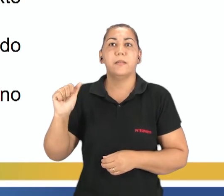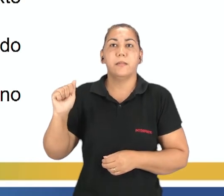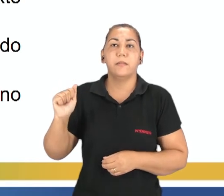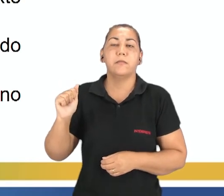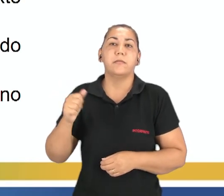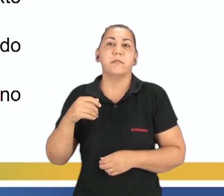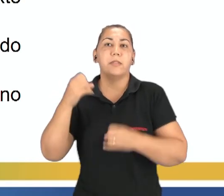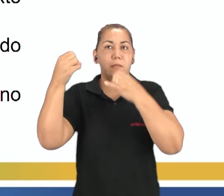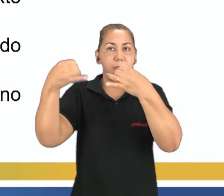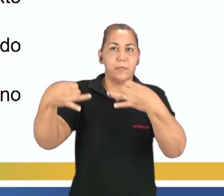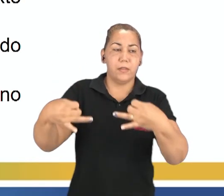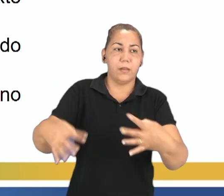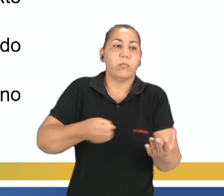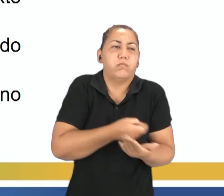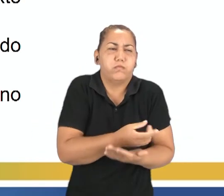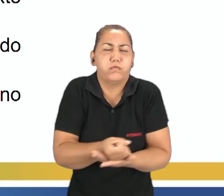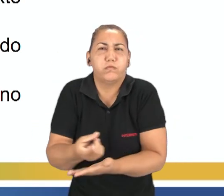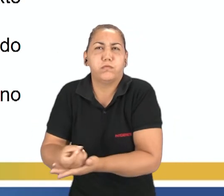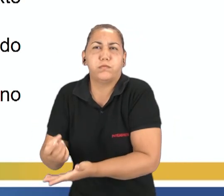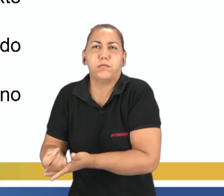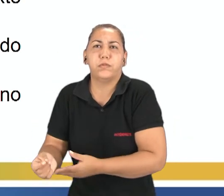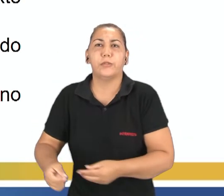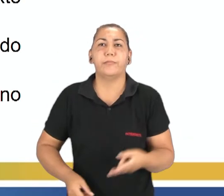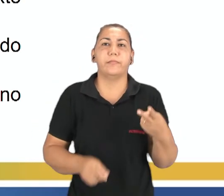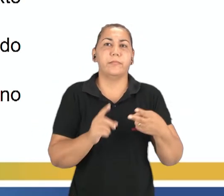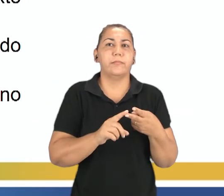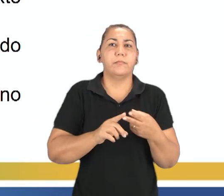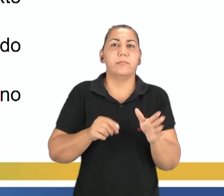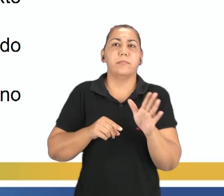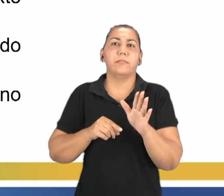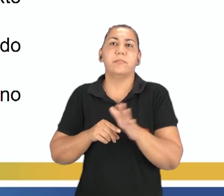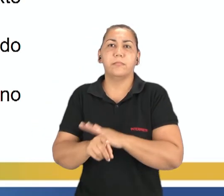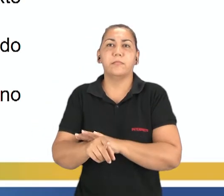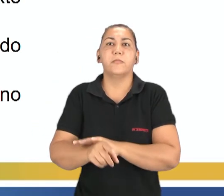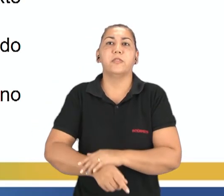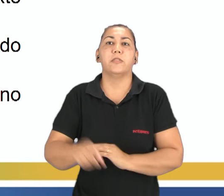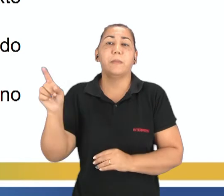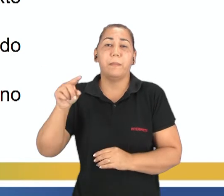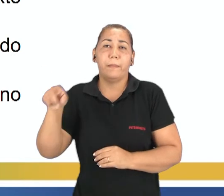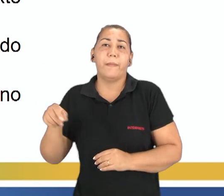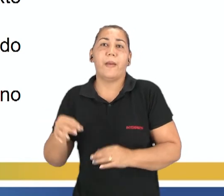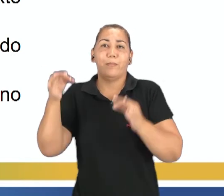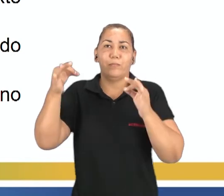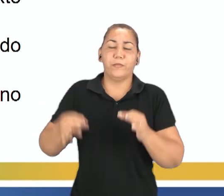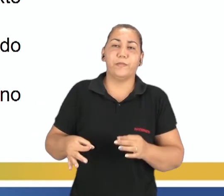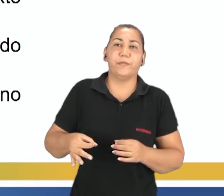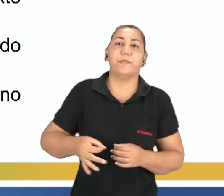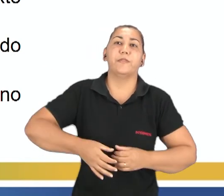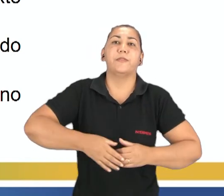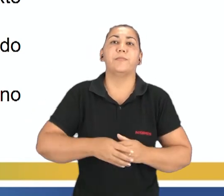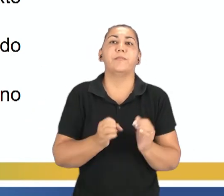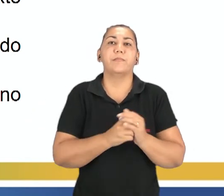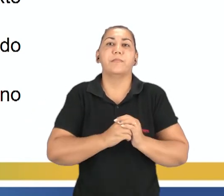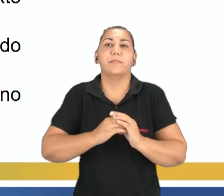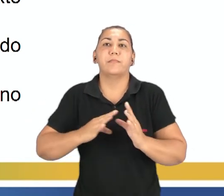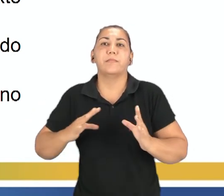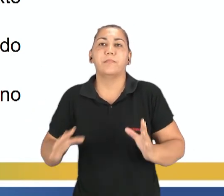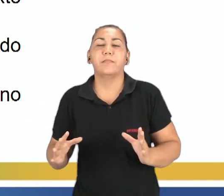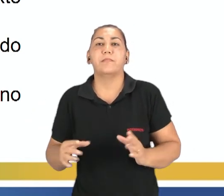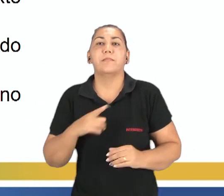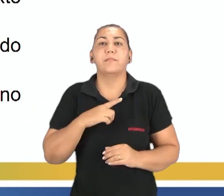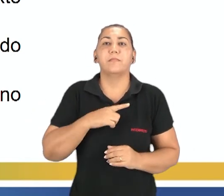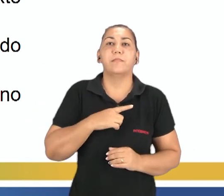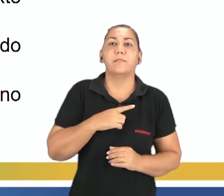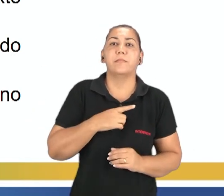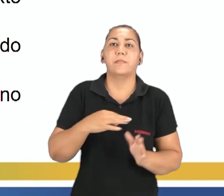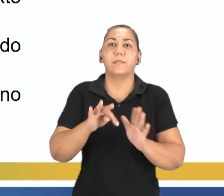certinho? Vejamos a questão 2. Marque a opção correta que apresenta algumas características do gênero entrevista presente no texto